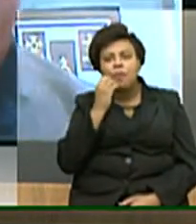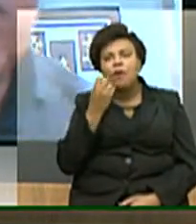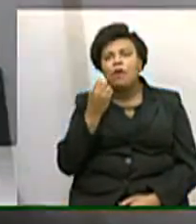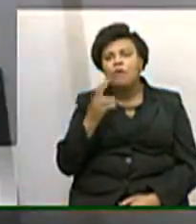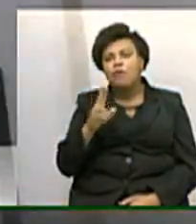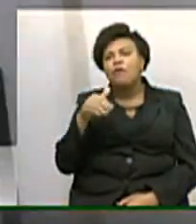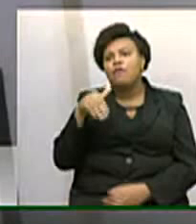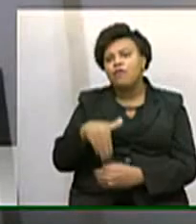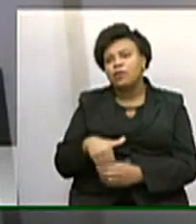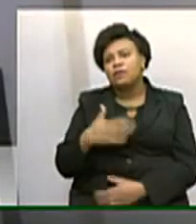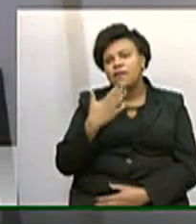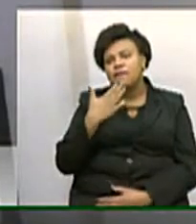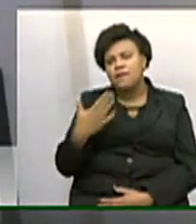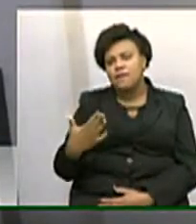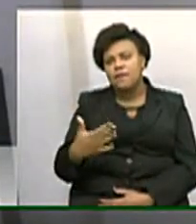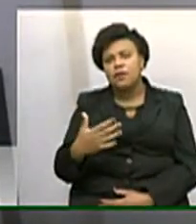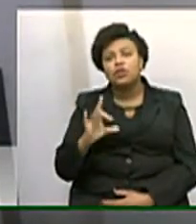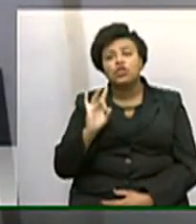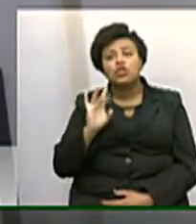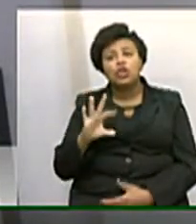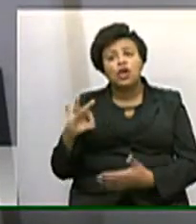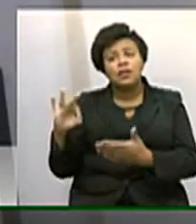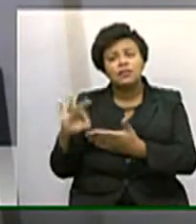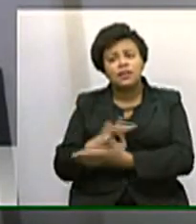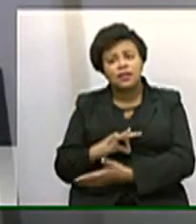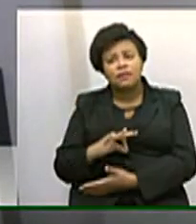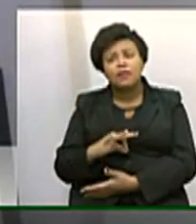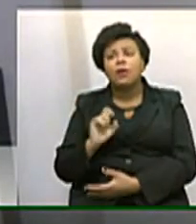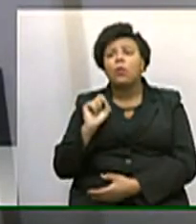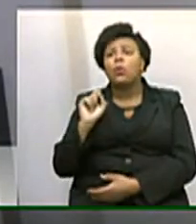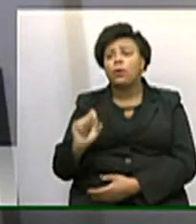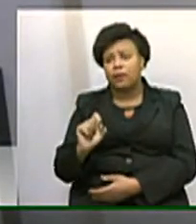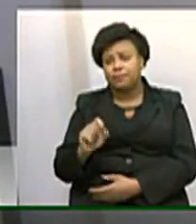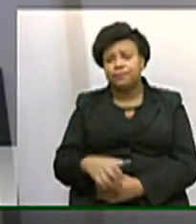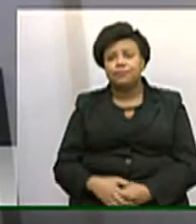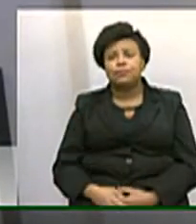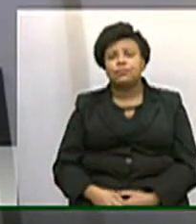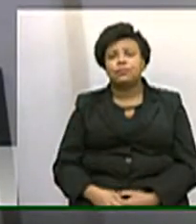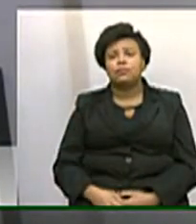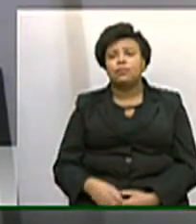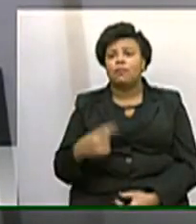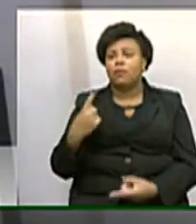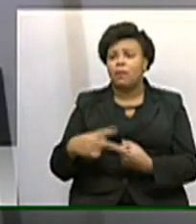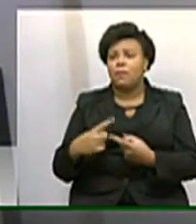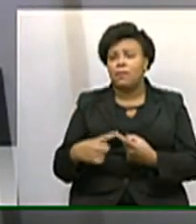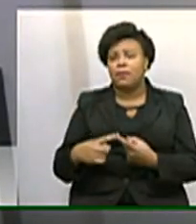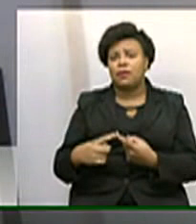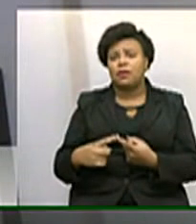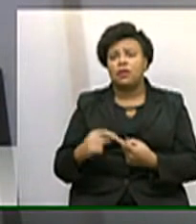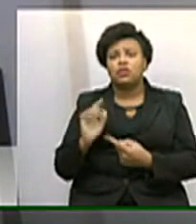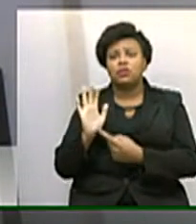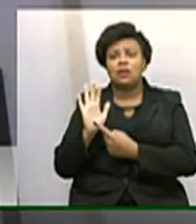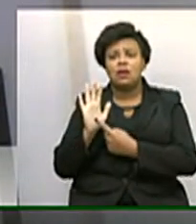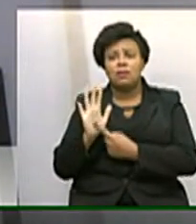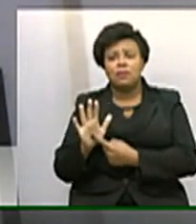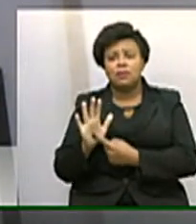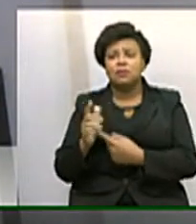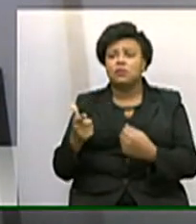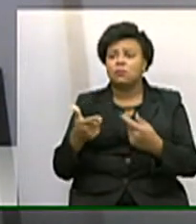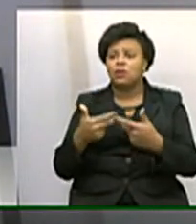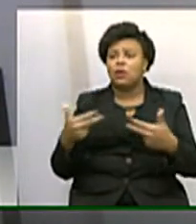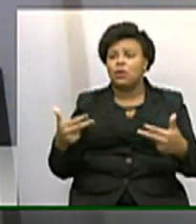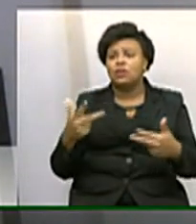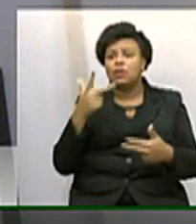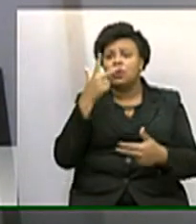votarei favorável. Eu só me inscrevi aqui pelo seguinte, porque a gente está apresentando aqui algo como